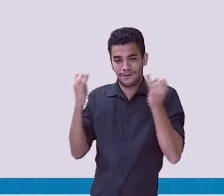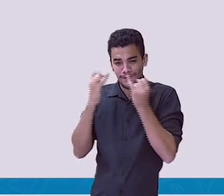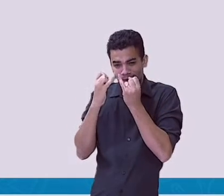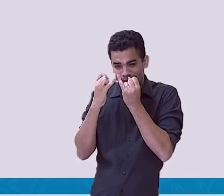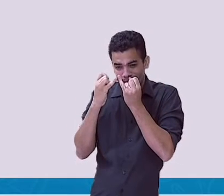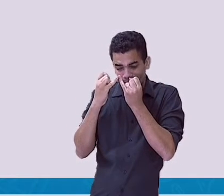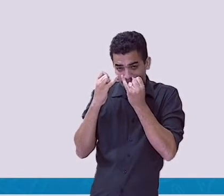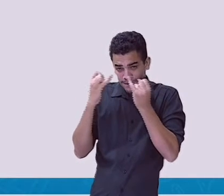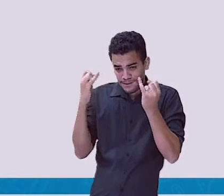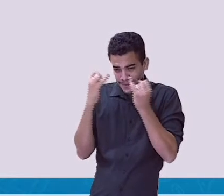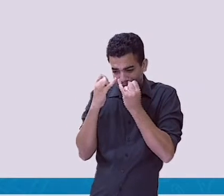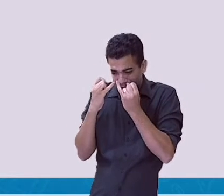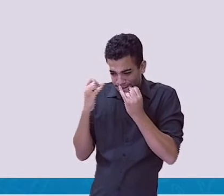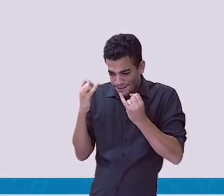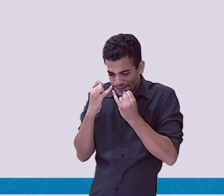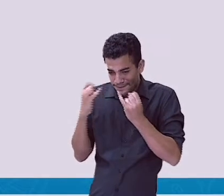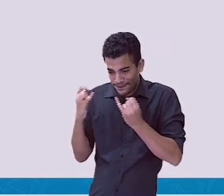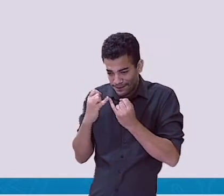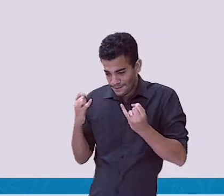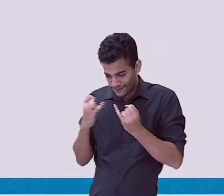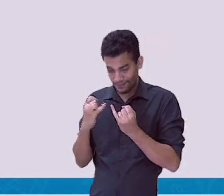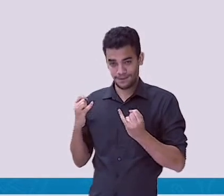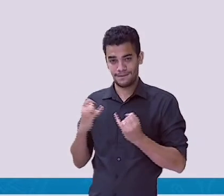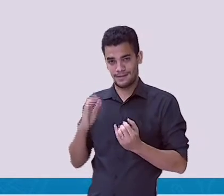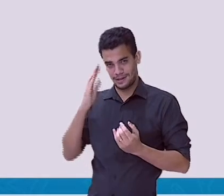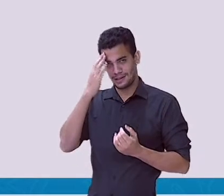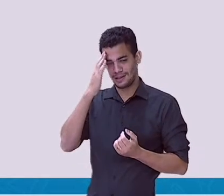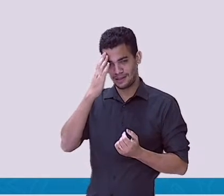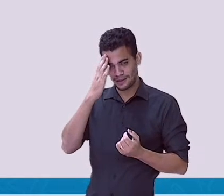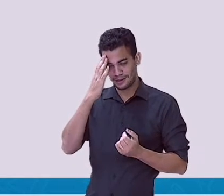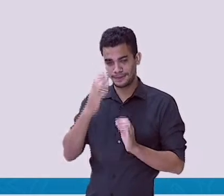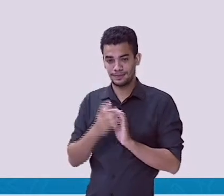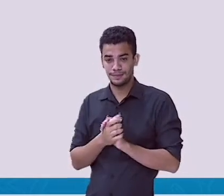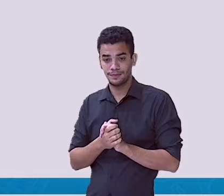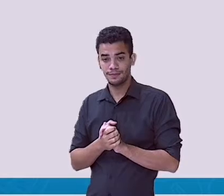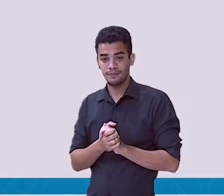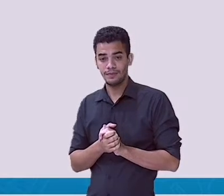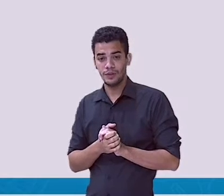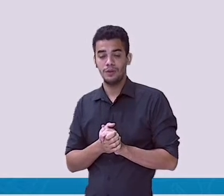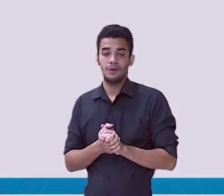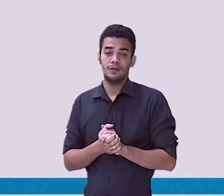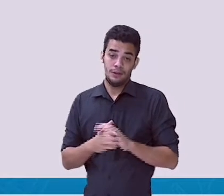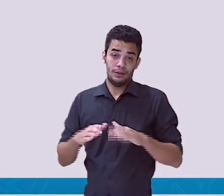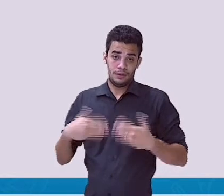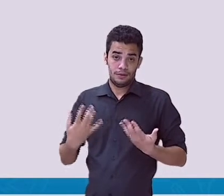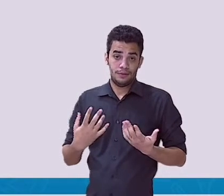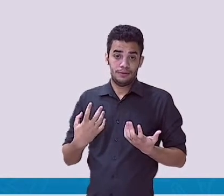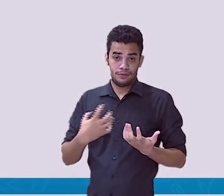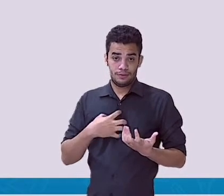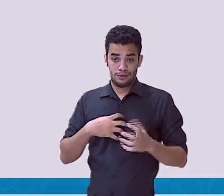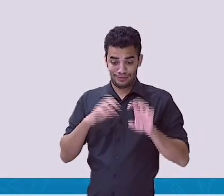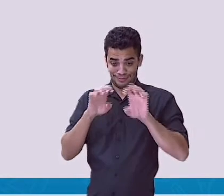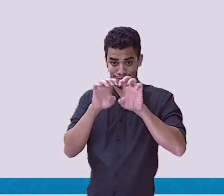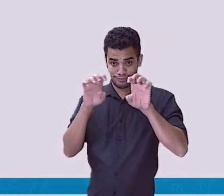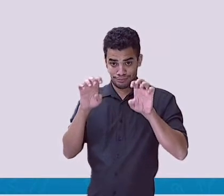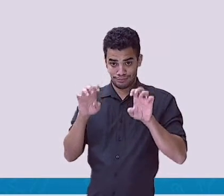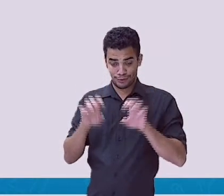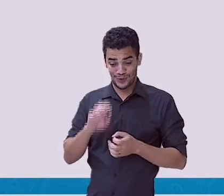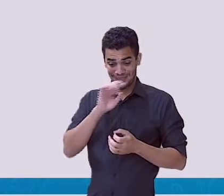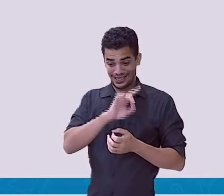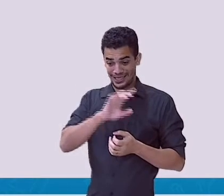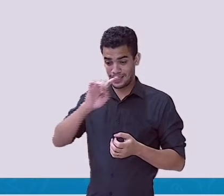ela é muito fininha, tá? Então, todas estas estruturas são vasos sanguíneos,